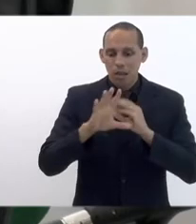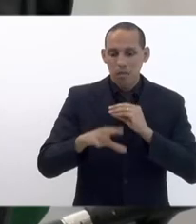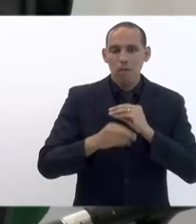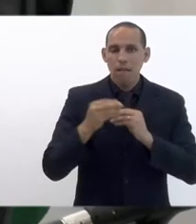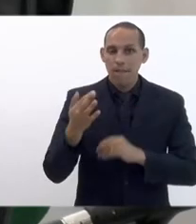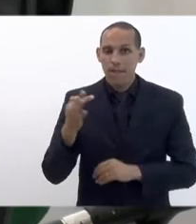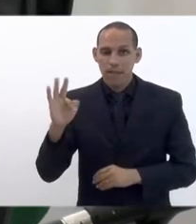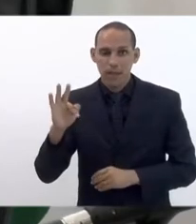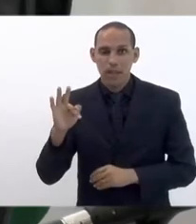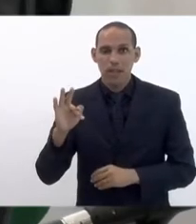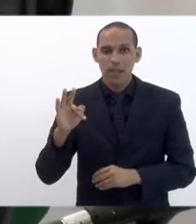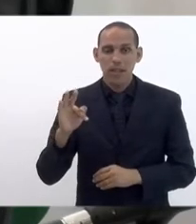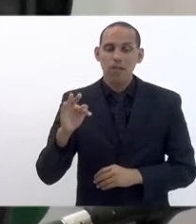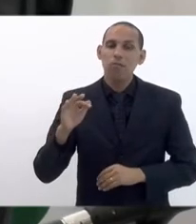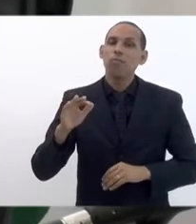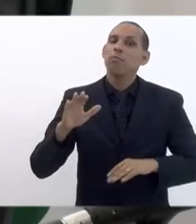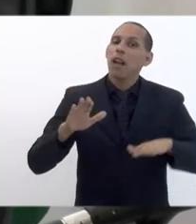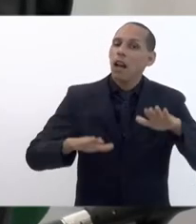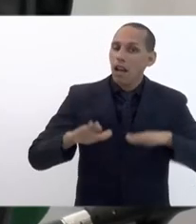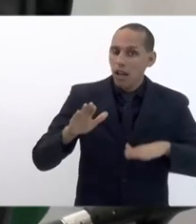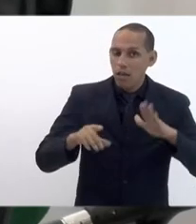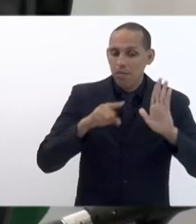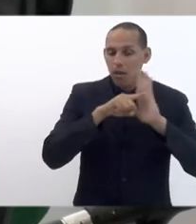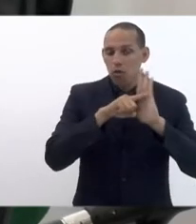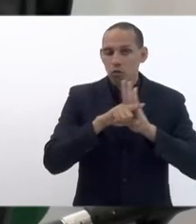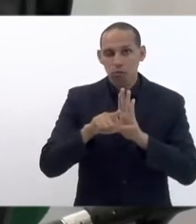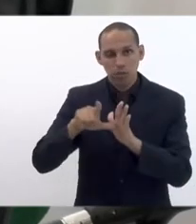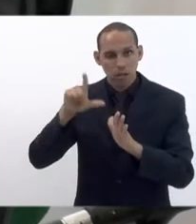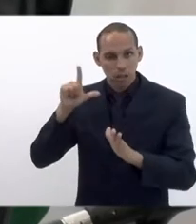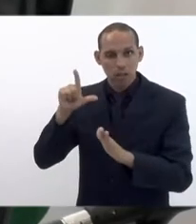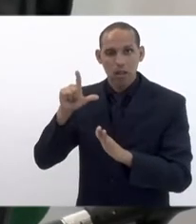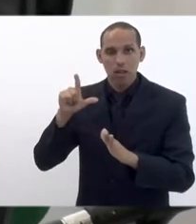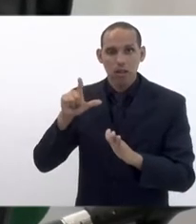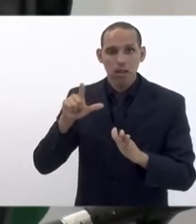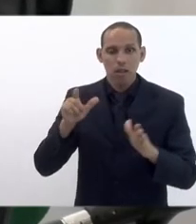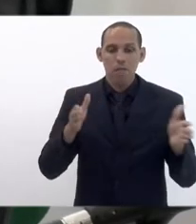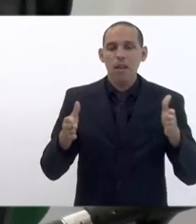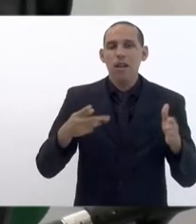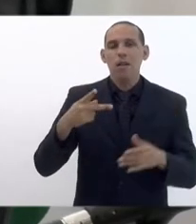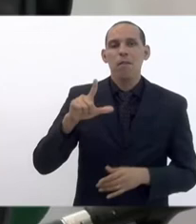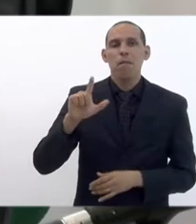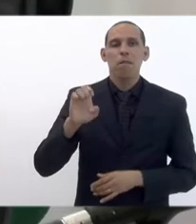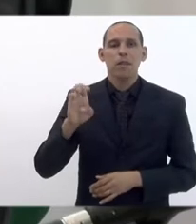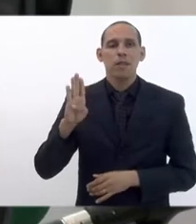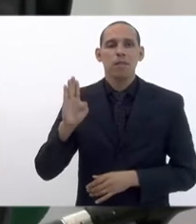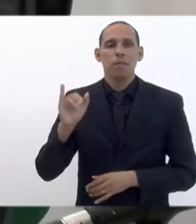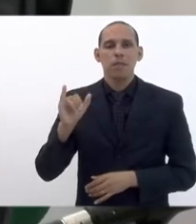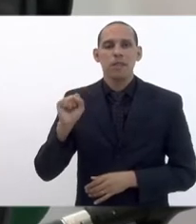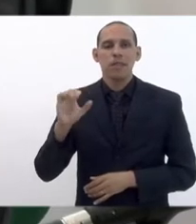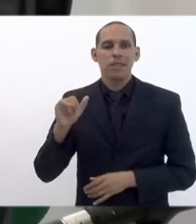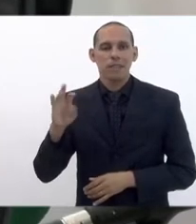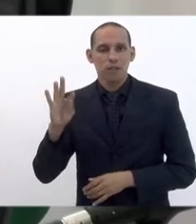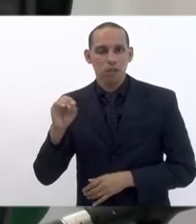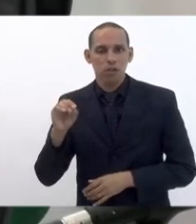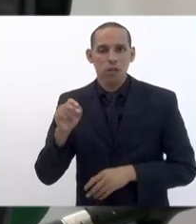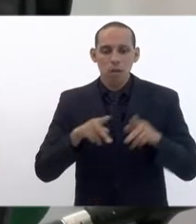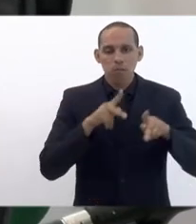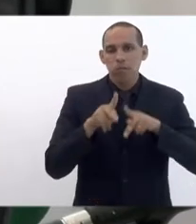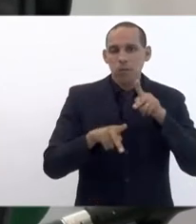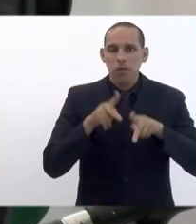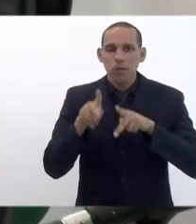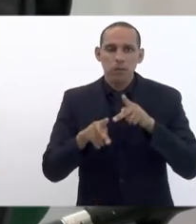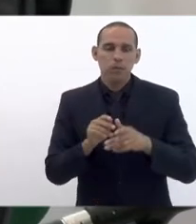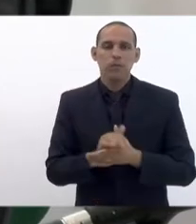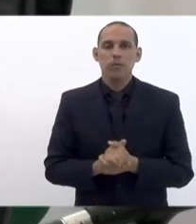federal, dependendo ainda de consulta prévia mediante plebiscito às populações dos municípios envolvidos,